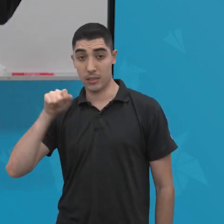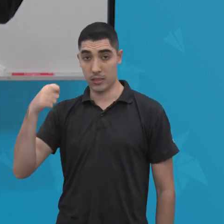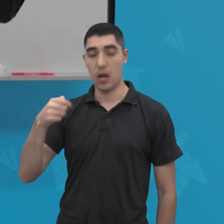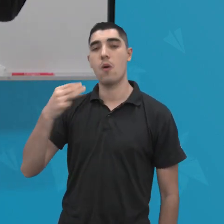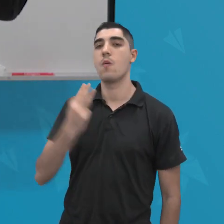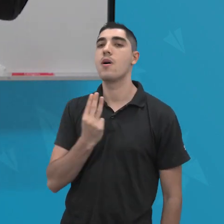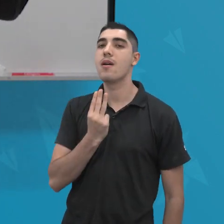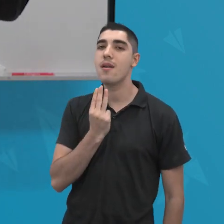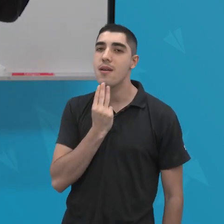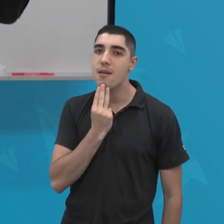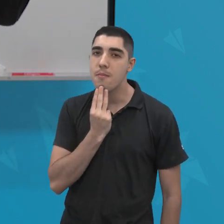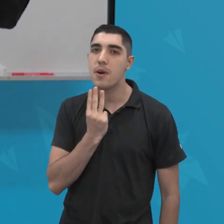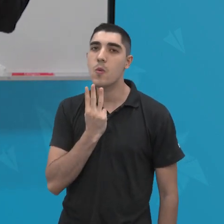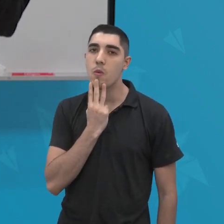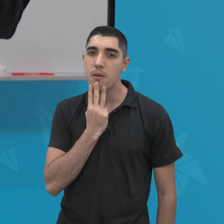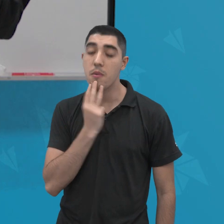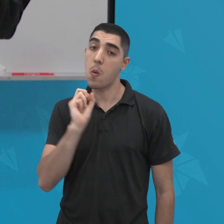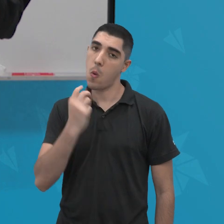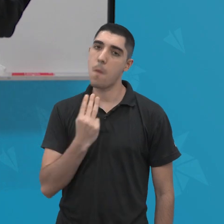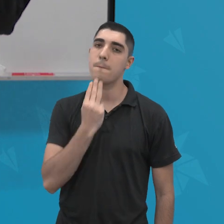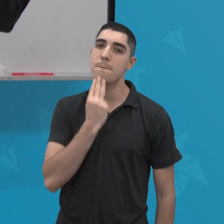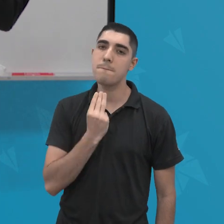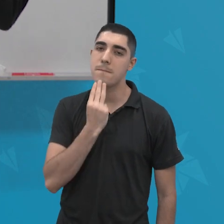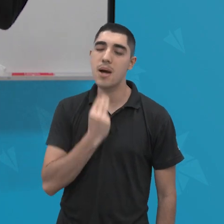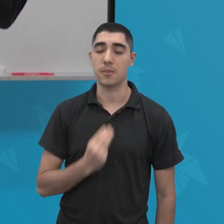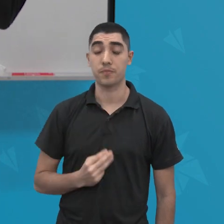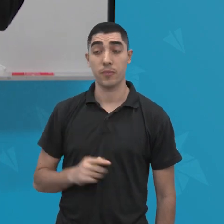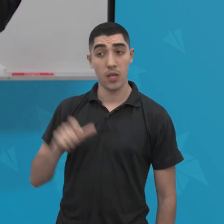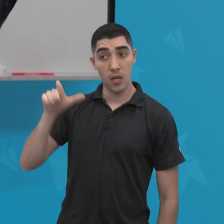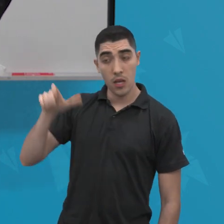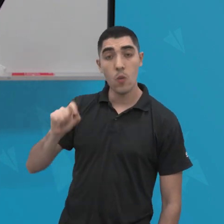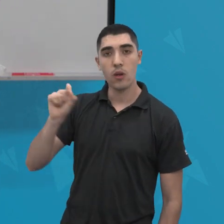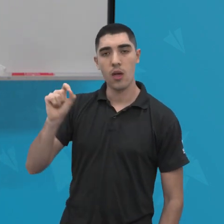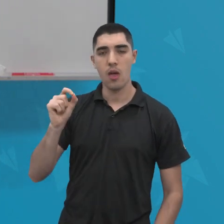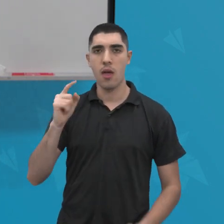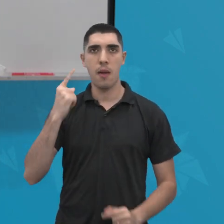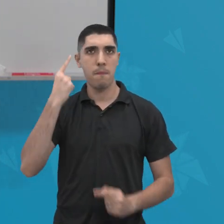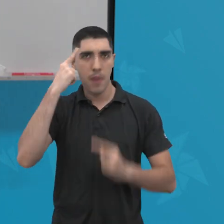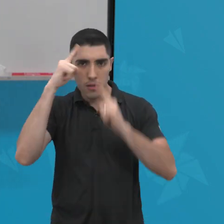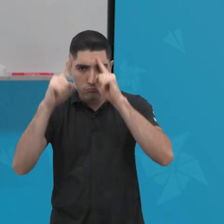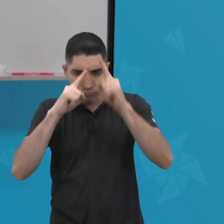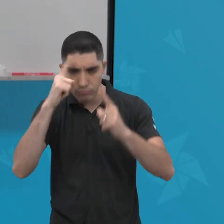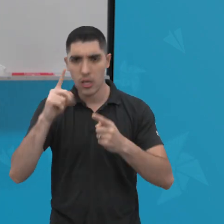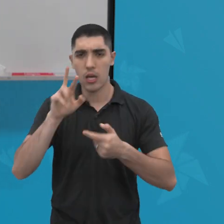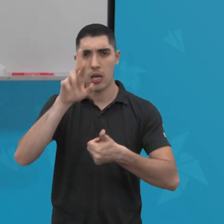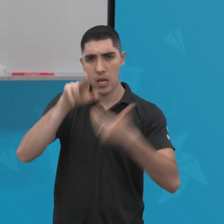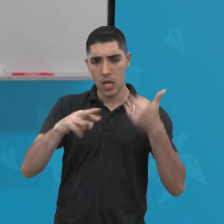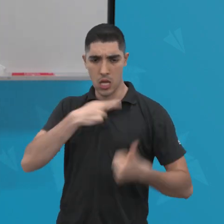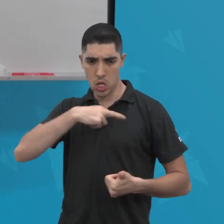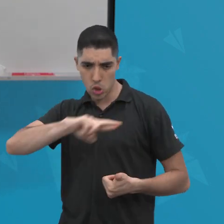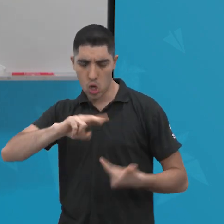que pensamentos religiosos, ideias e valores